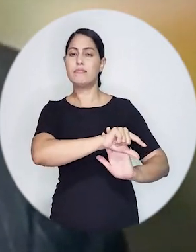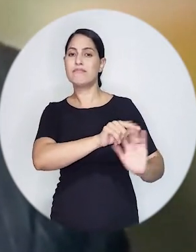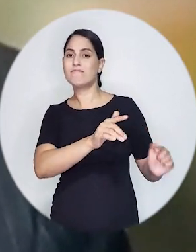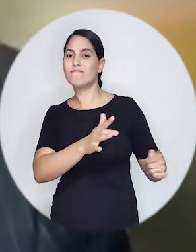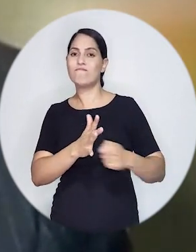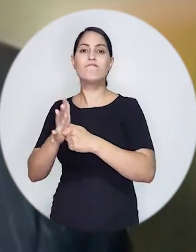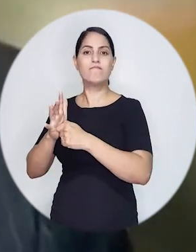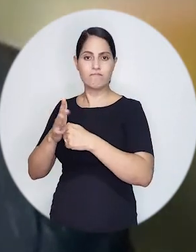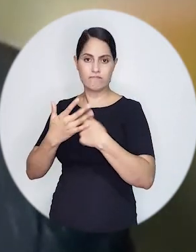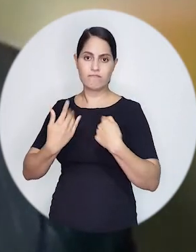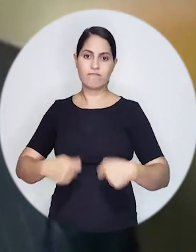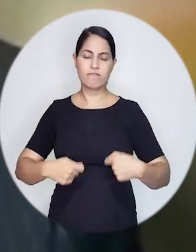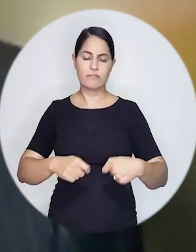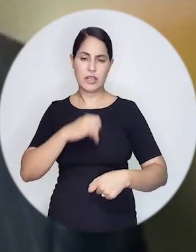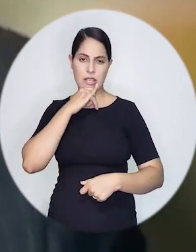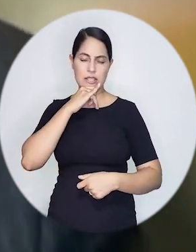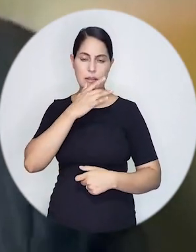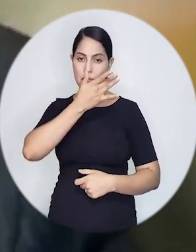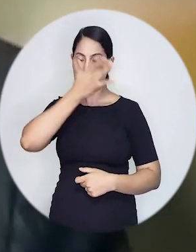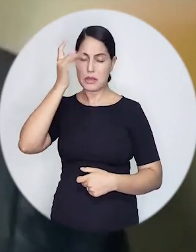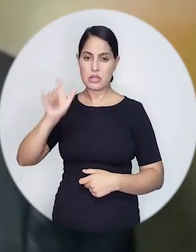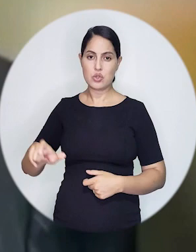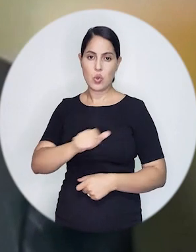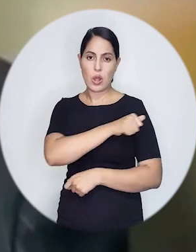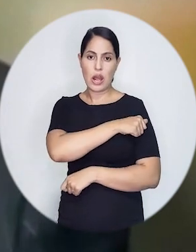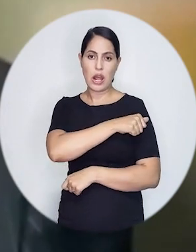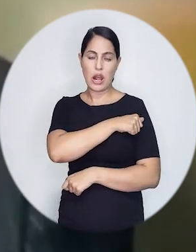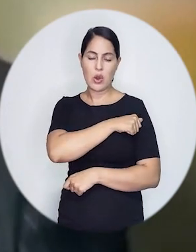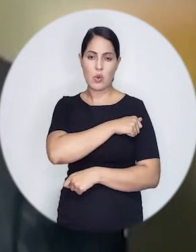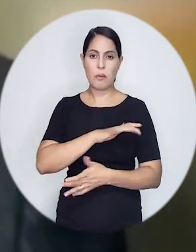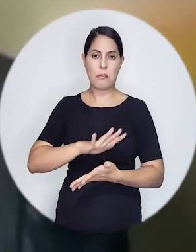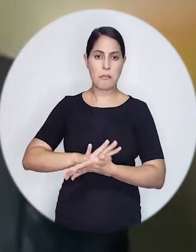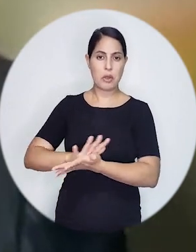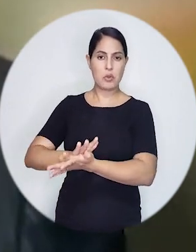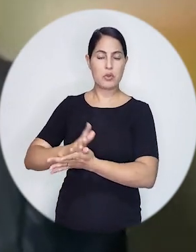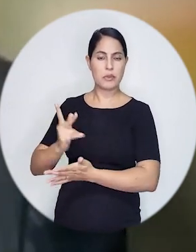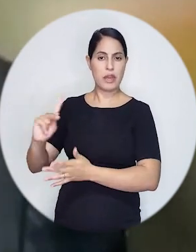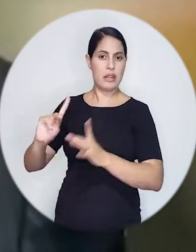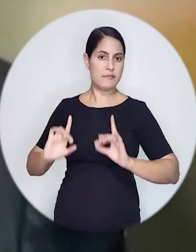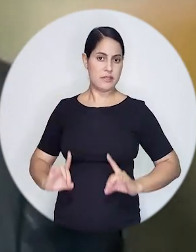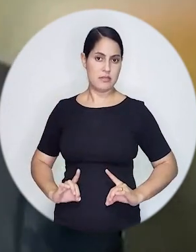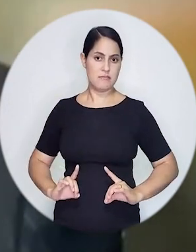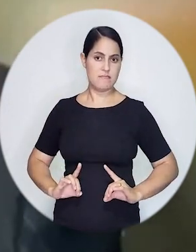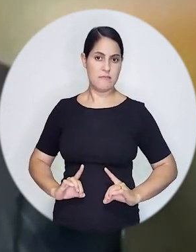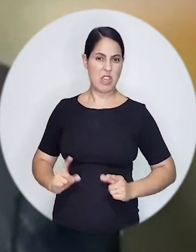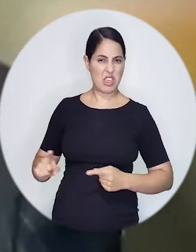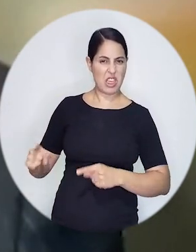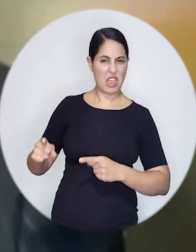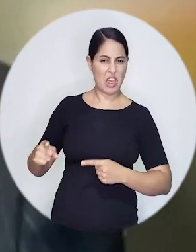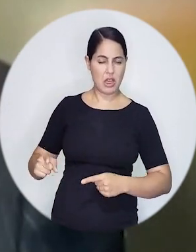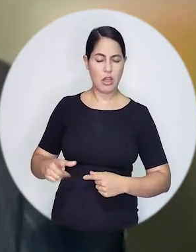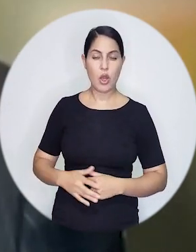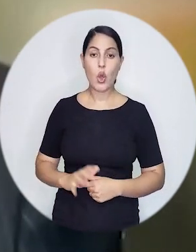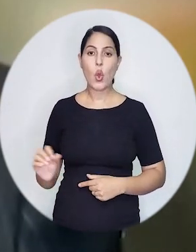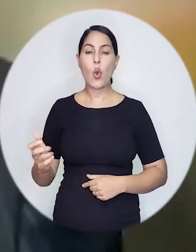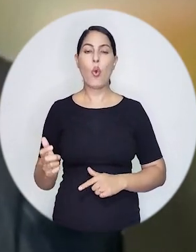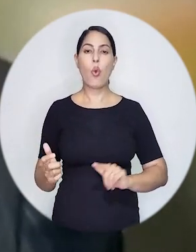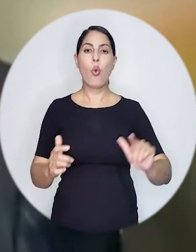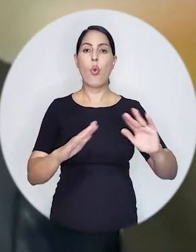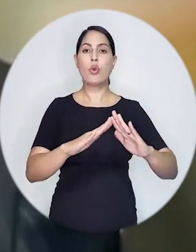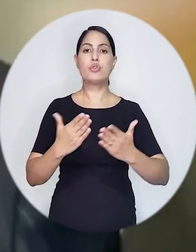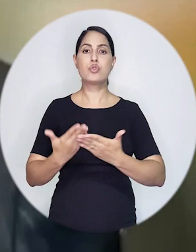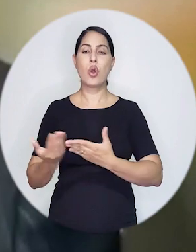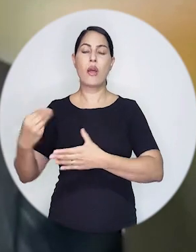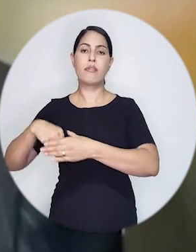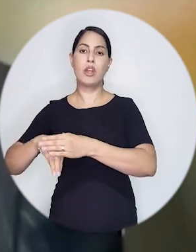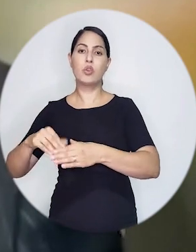crimes que têm que ser denunciados. Quando um aluno ou uma aluna ele é discriminado em função de sua deficiência,